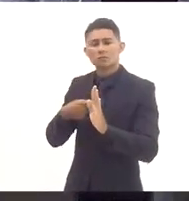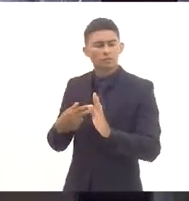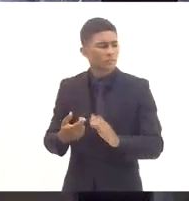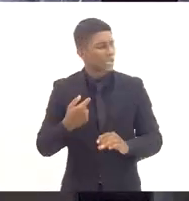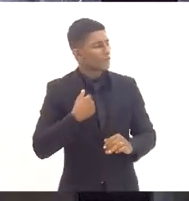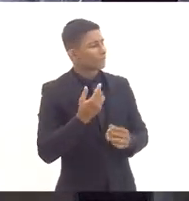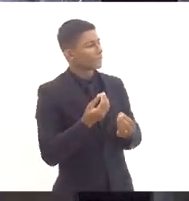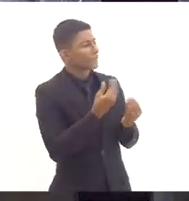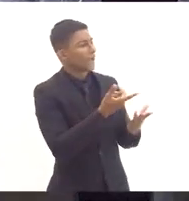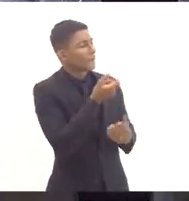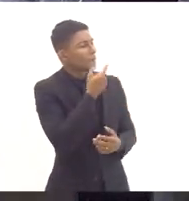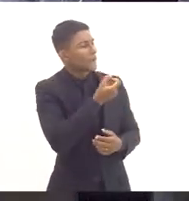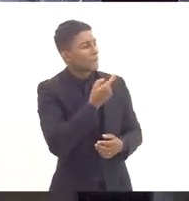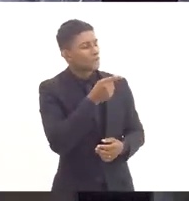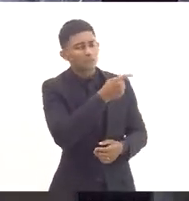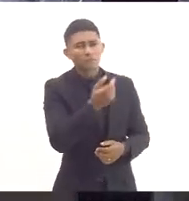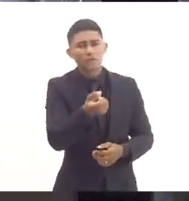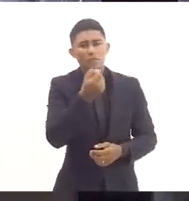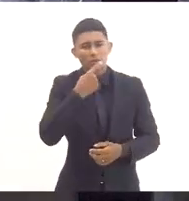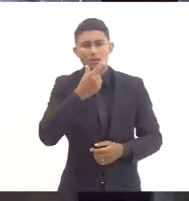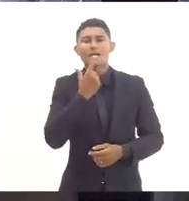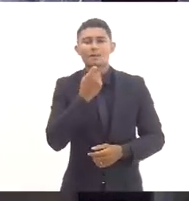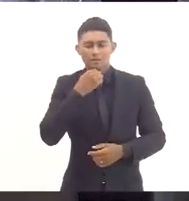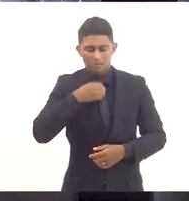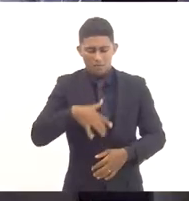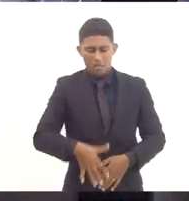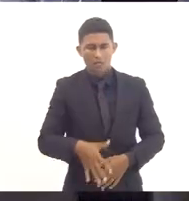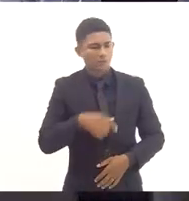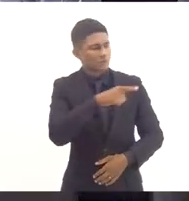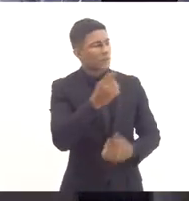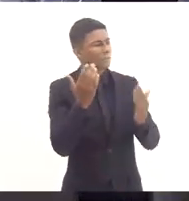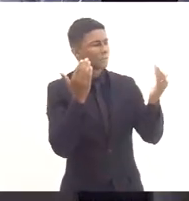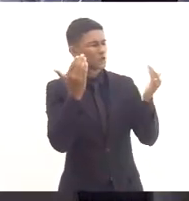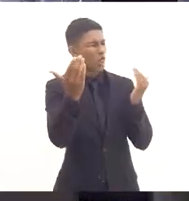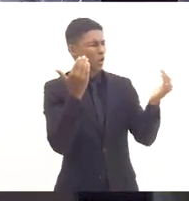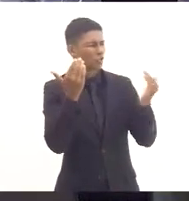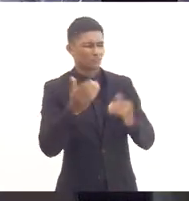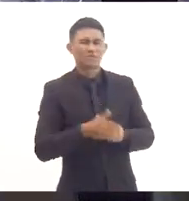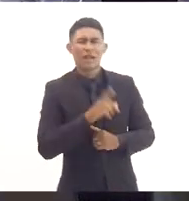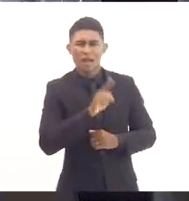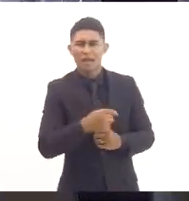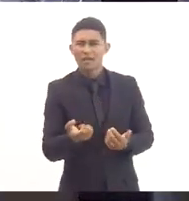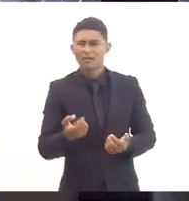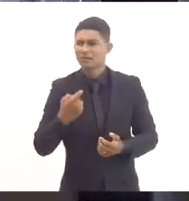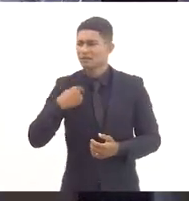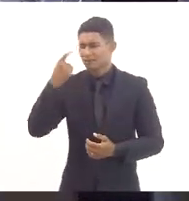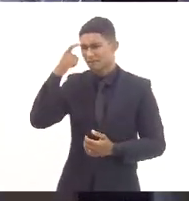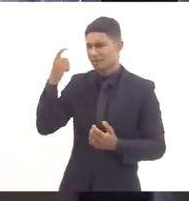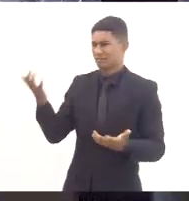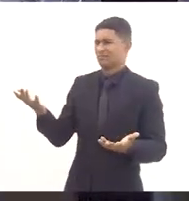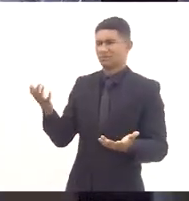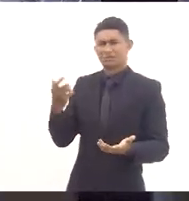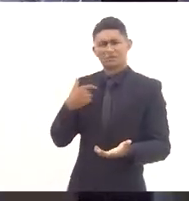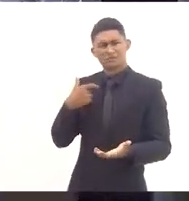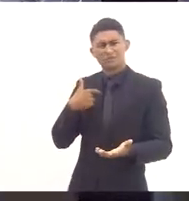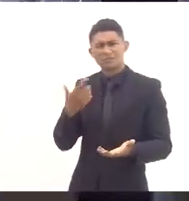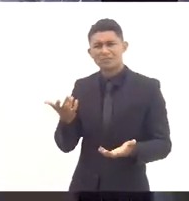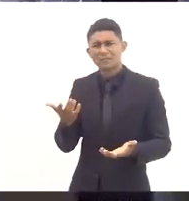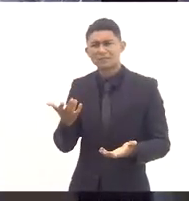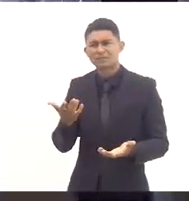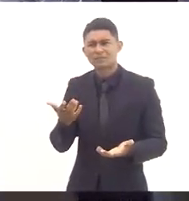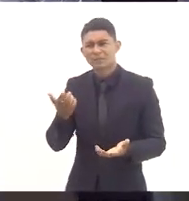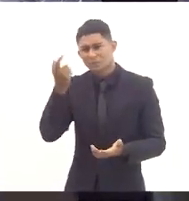mostrar isso é hormonal é psicológico porque eu estava tentando engravidar beijo manicure enlouquecida né porque a gente não pensa